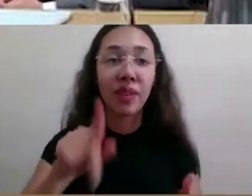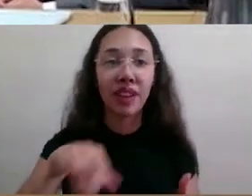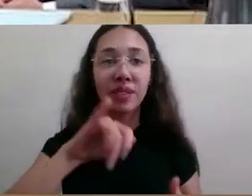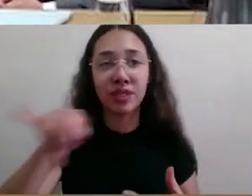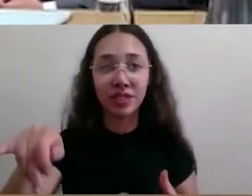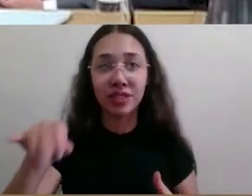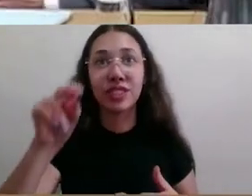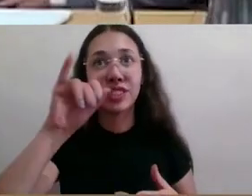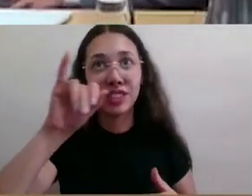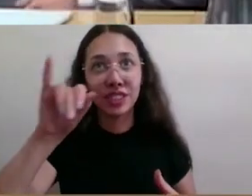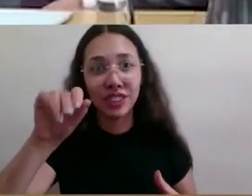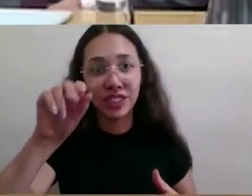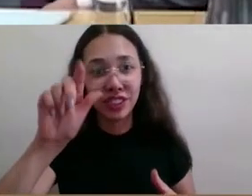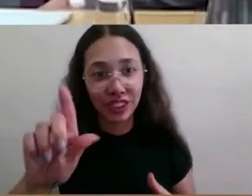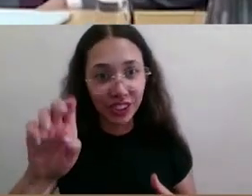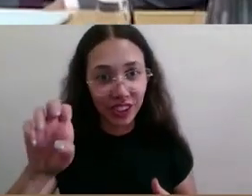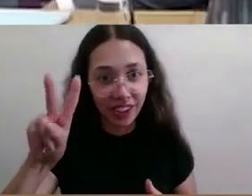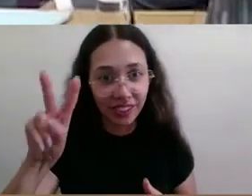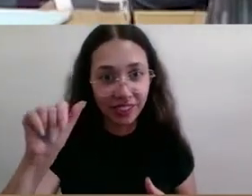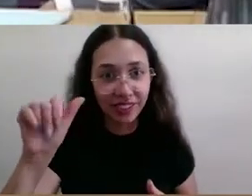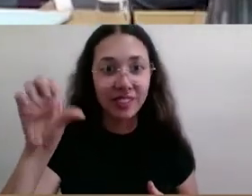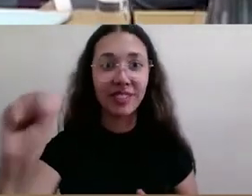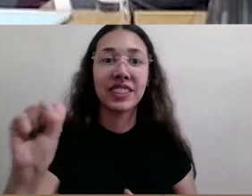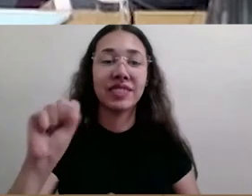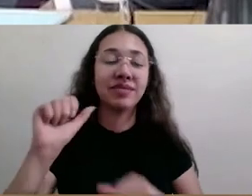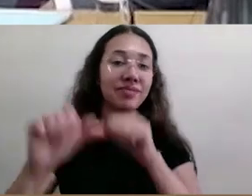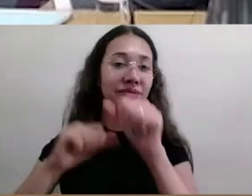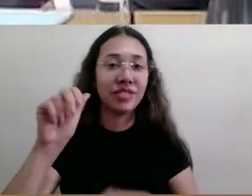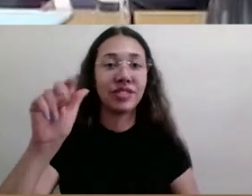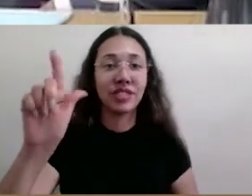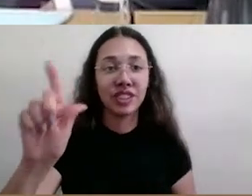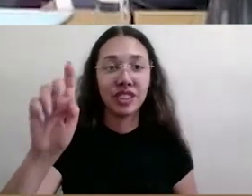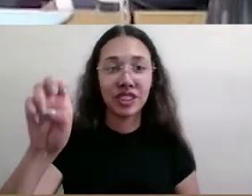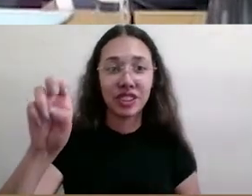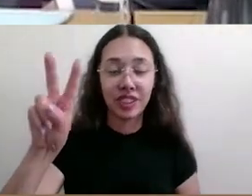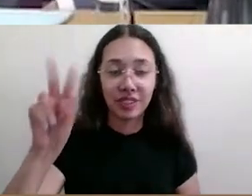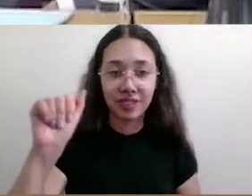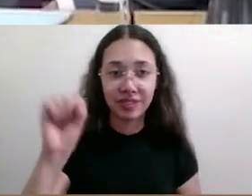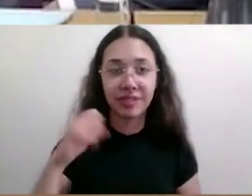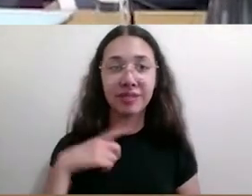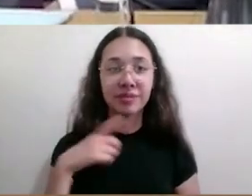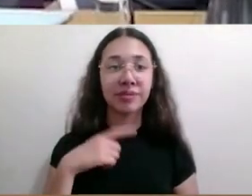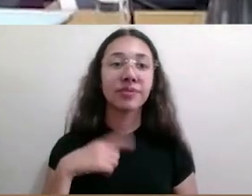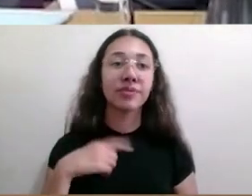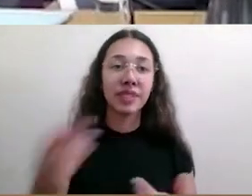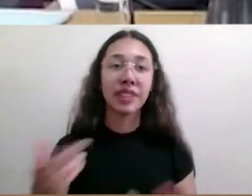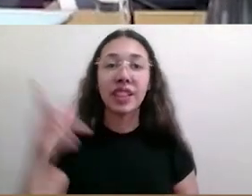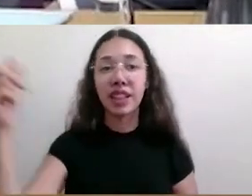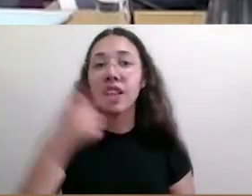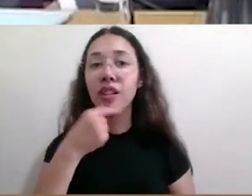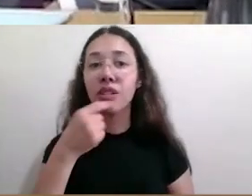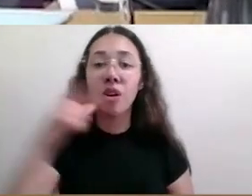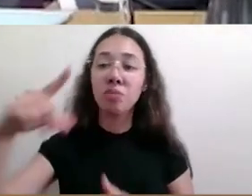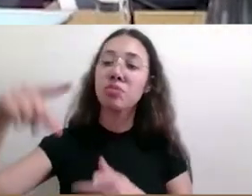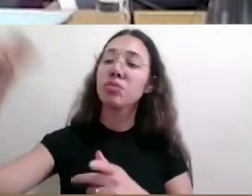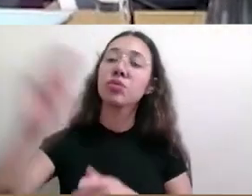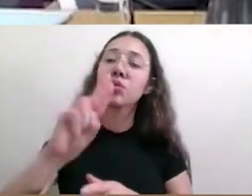nome veio da resolução mãe, assim, batizada pelo desembargador Santos Neves, que foi o nosso primeiro